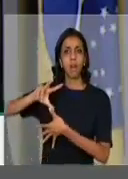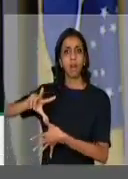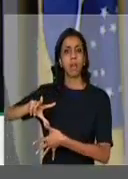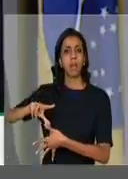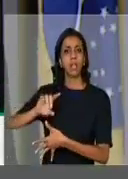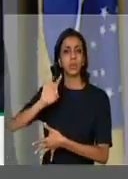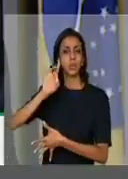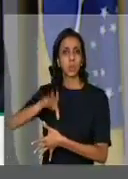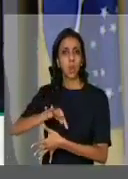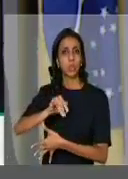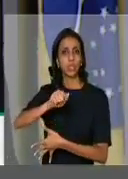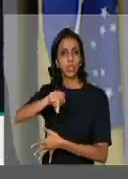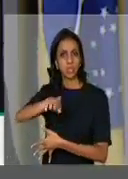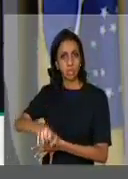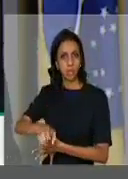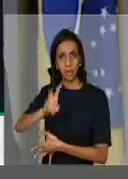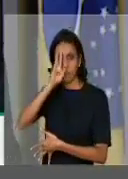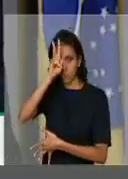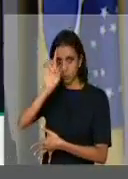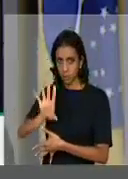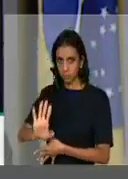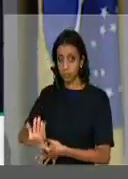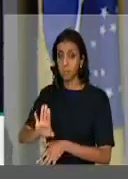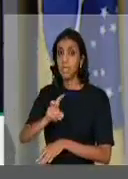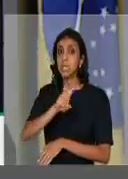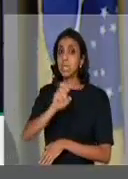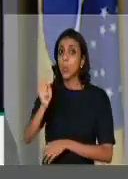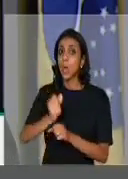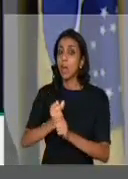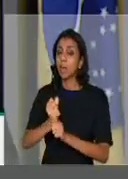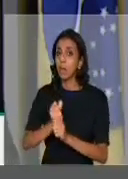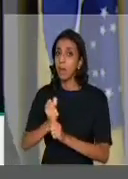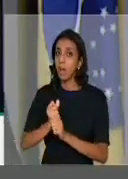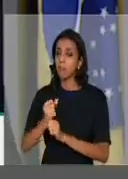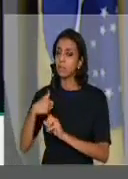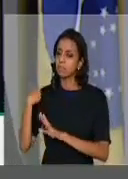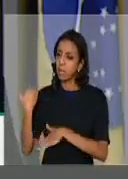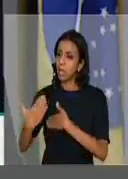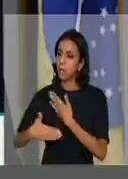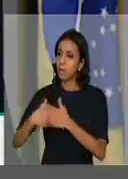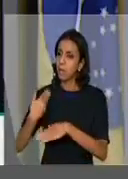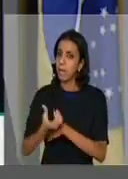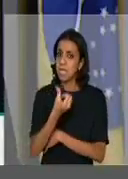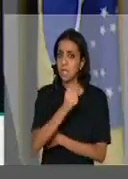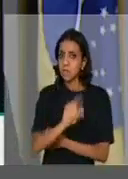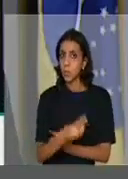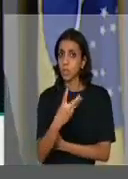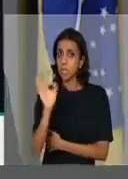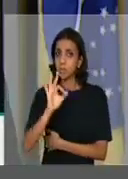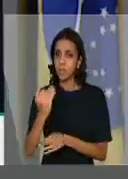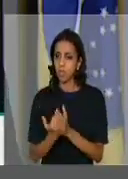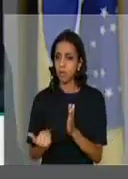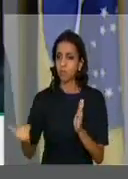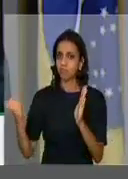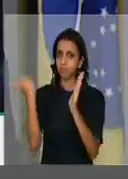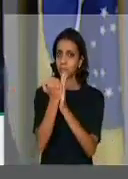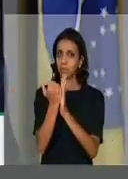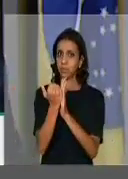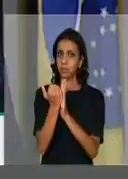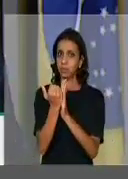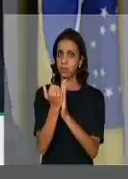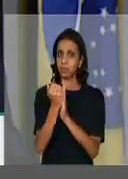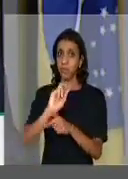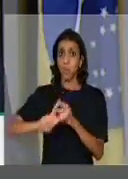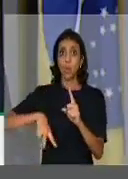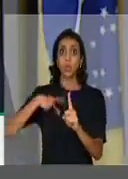latino-americano e mundial. Nós crescemos, durante 50 anos, a 6,3%. Quase